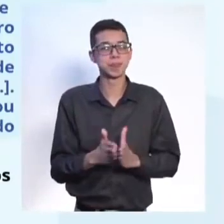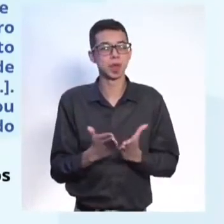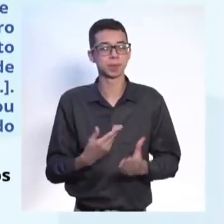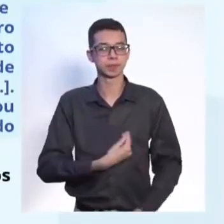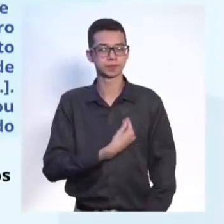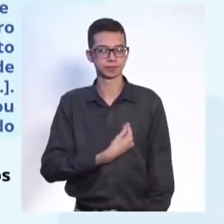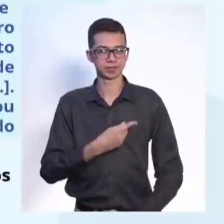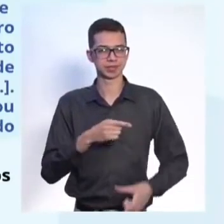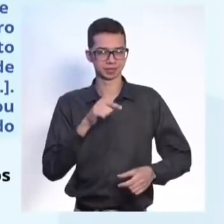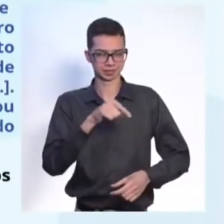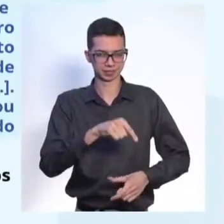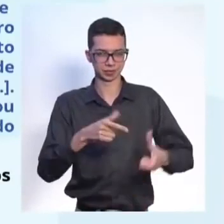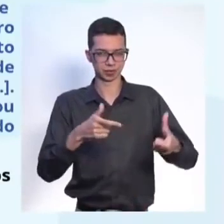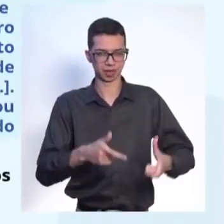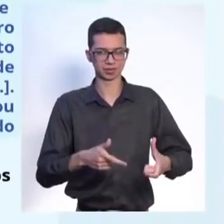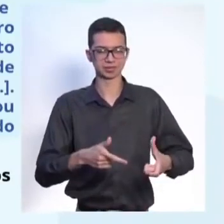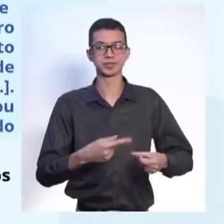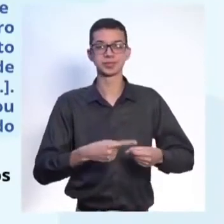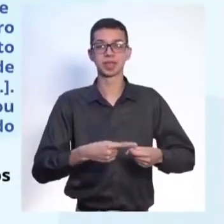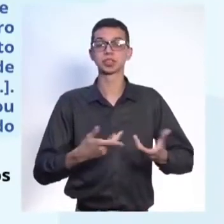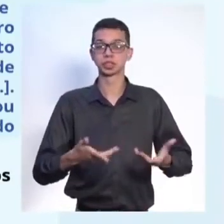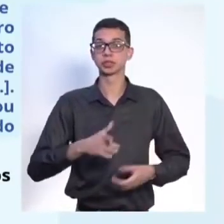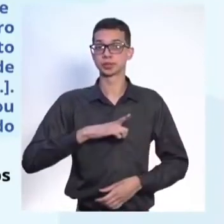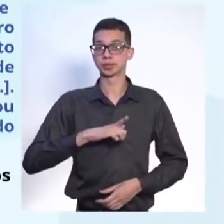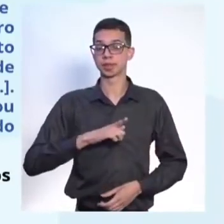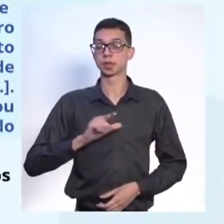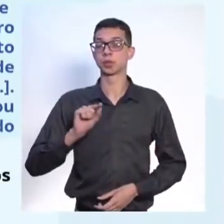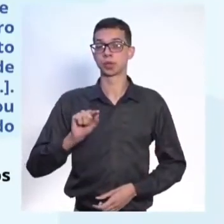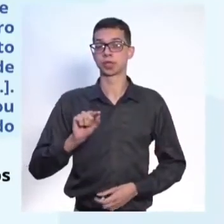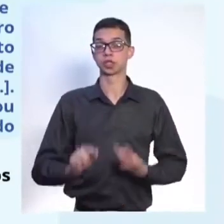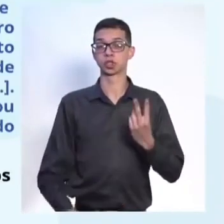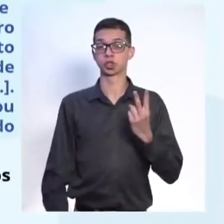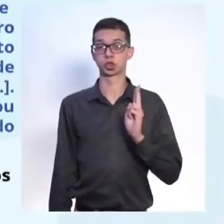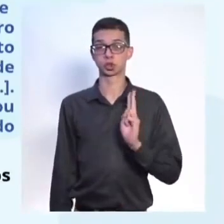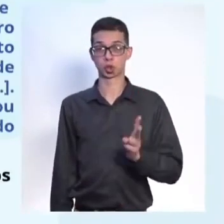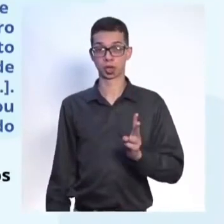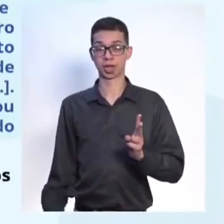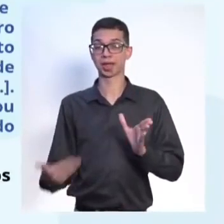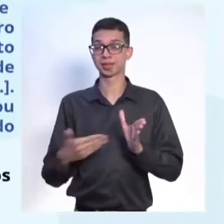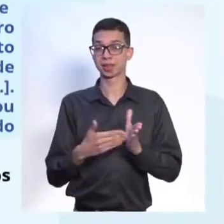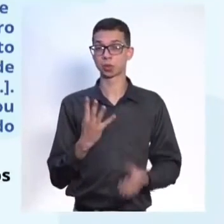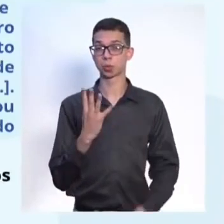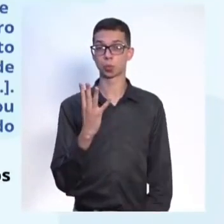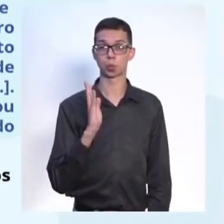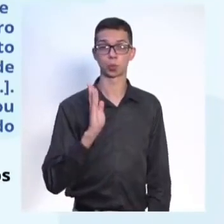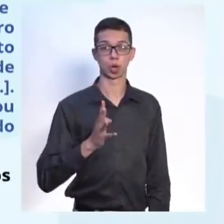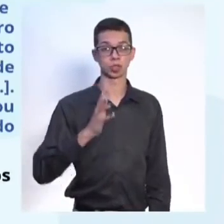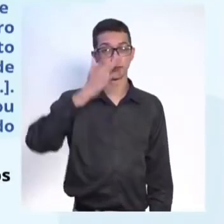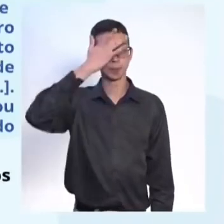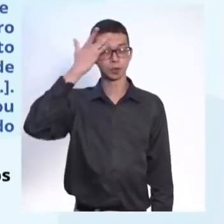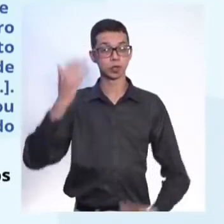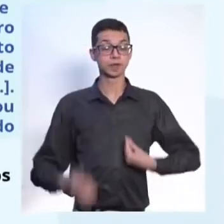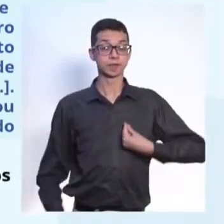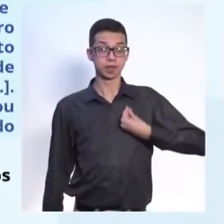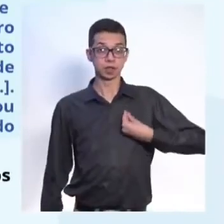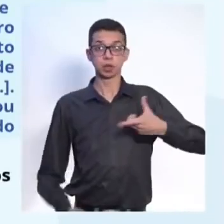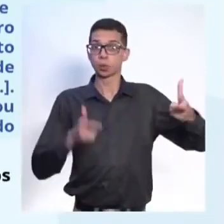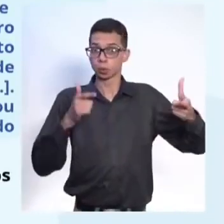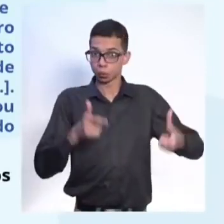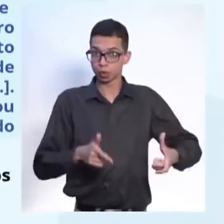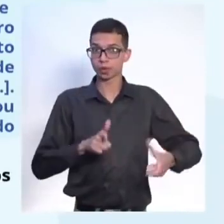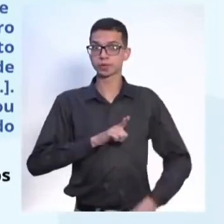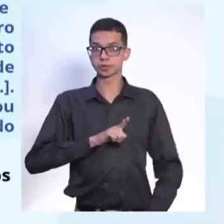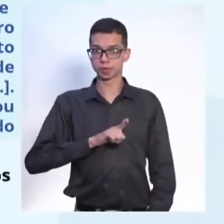esse cortiço chegou a abrigar entre 2.000 e 4.000 pessoas, né, moradores,